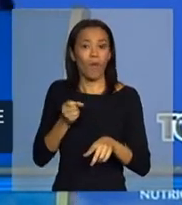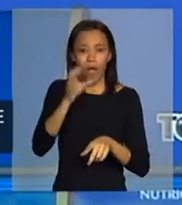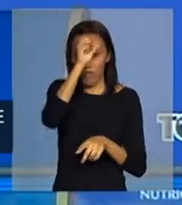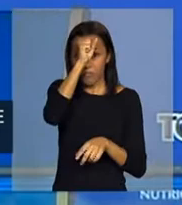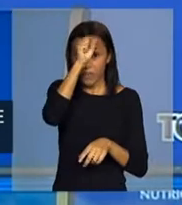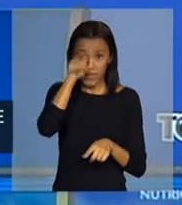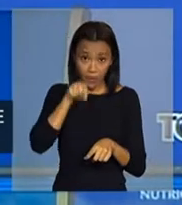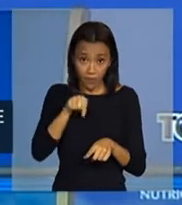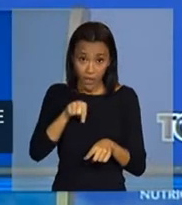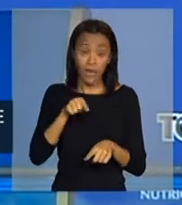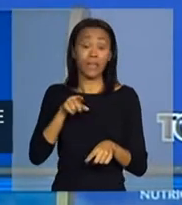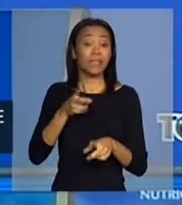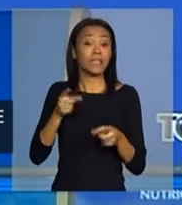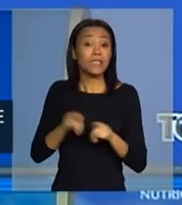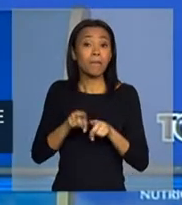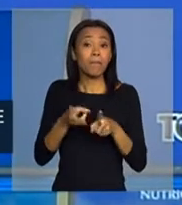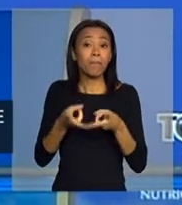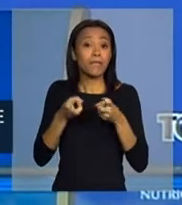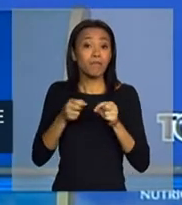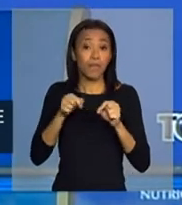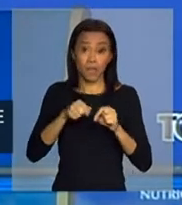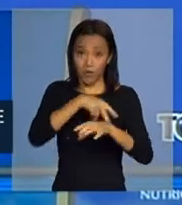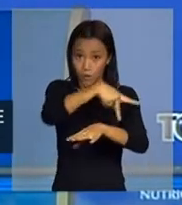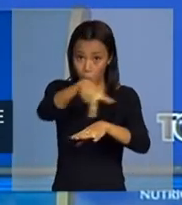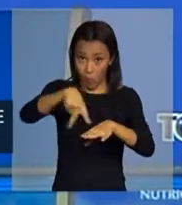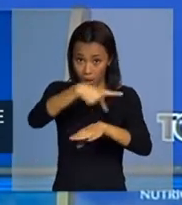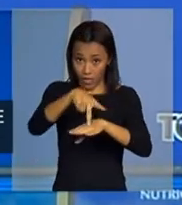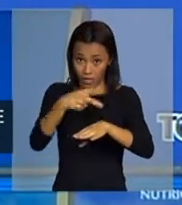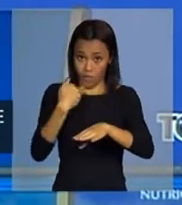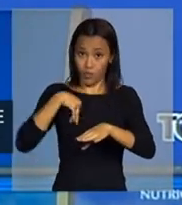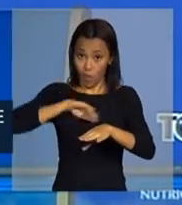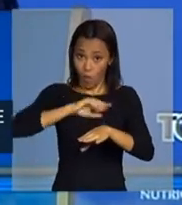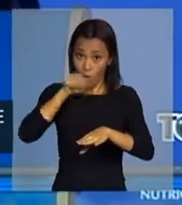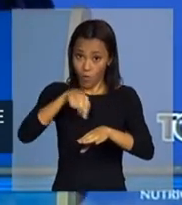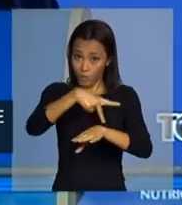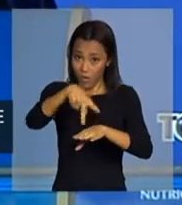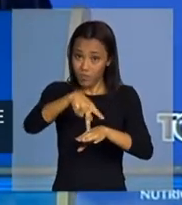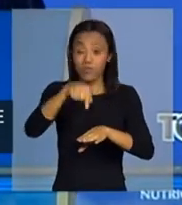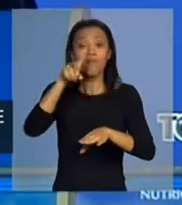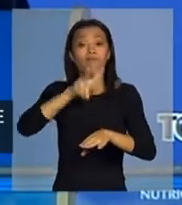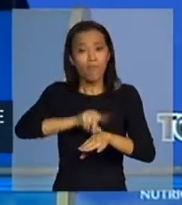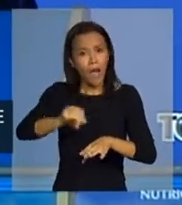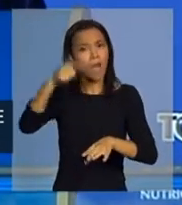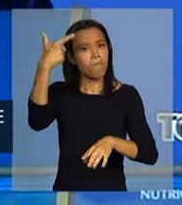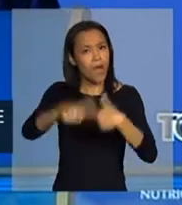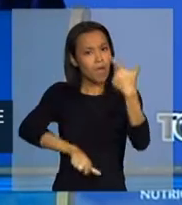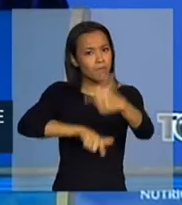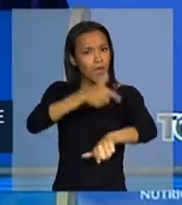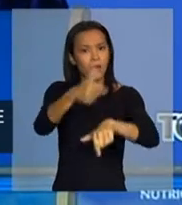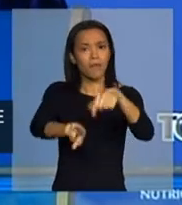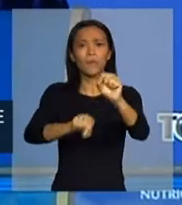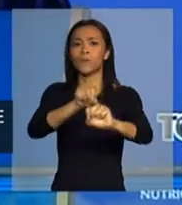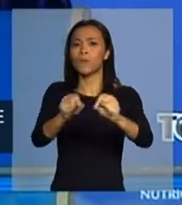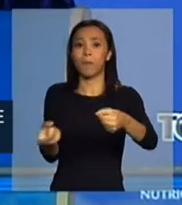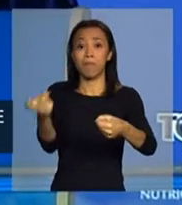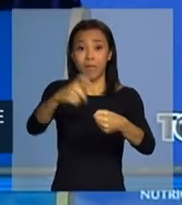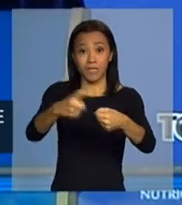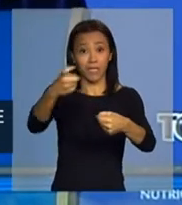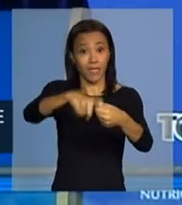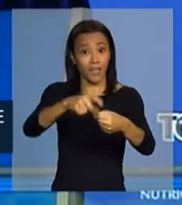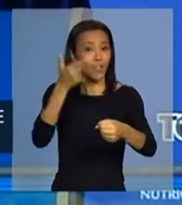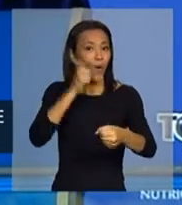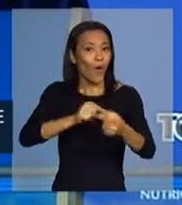e perceber que um país como o nosso cada vez mais vai precisar de parcerias bem